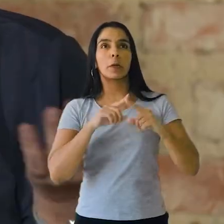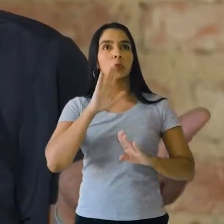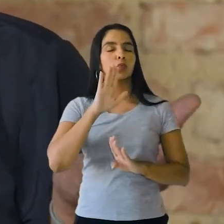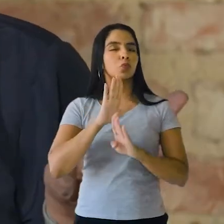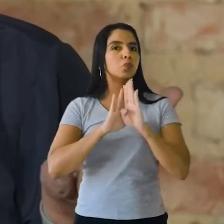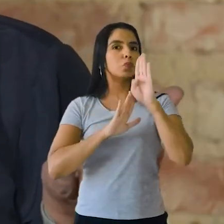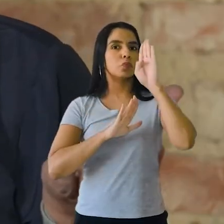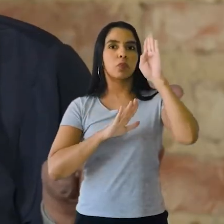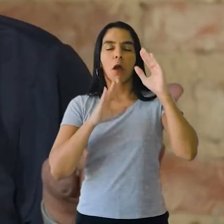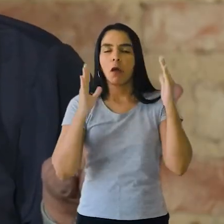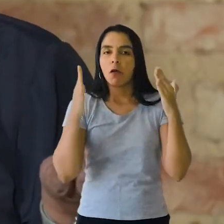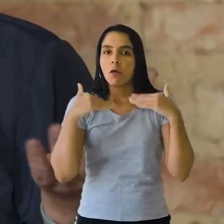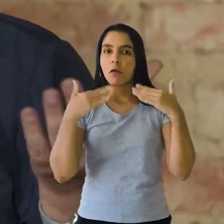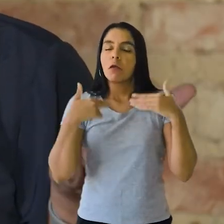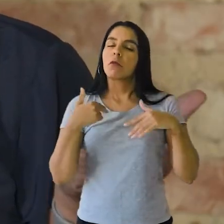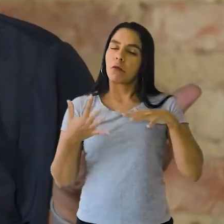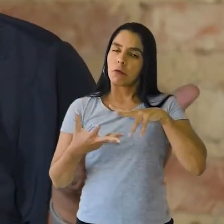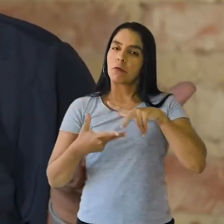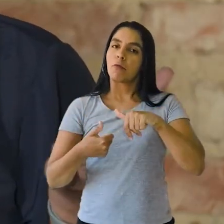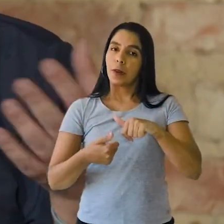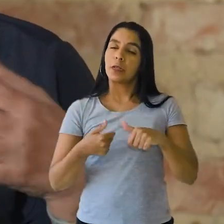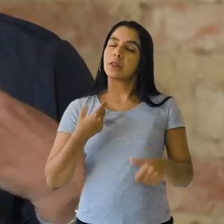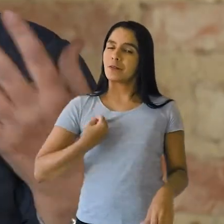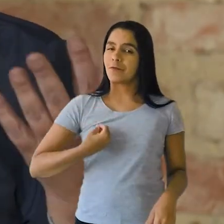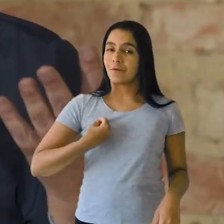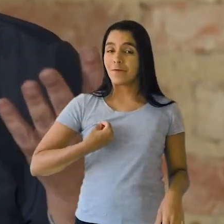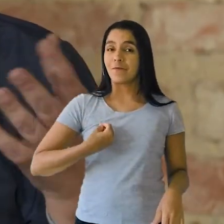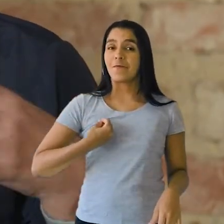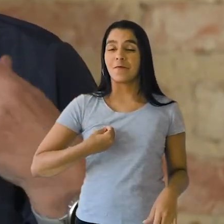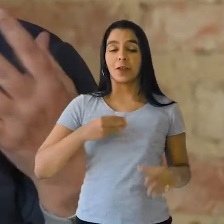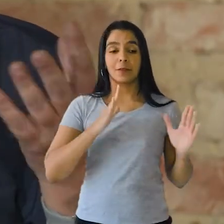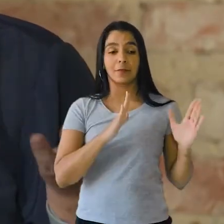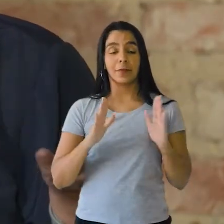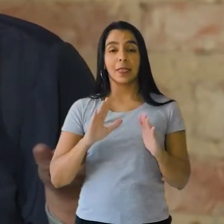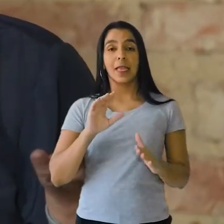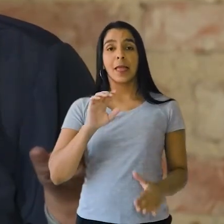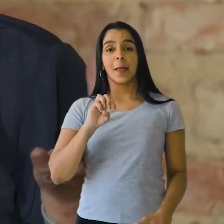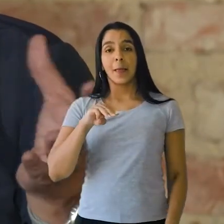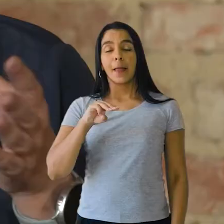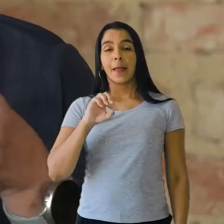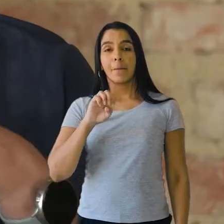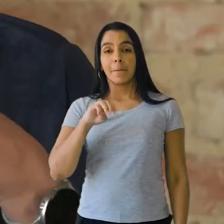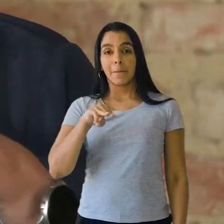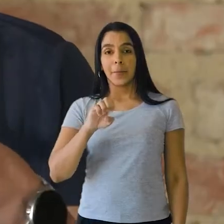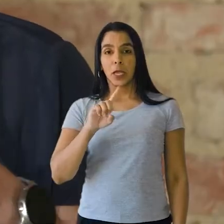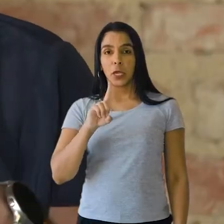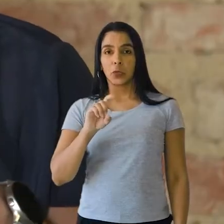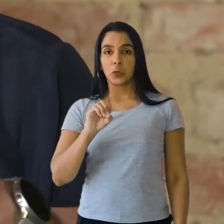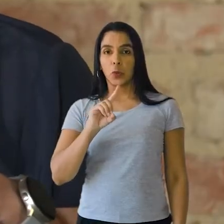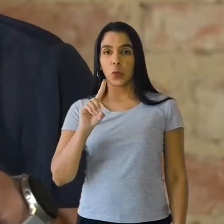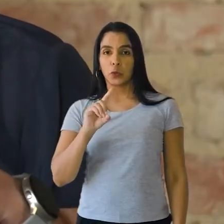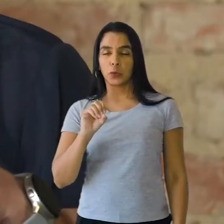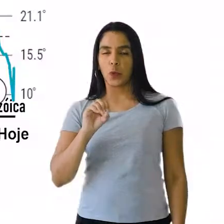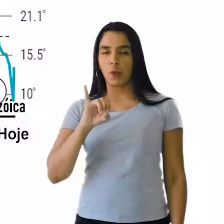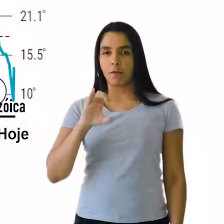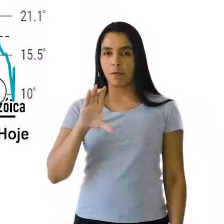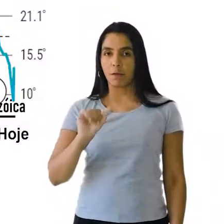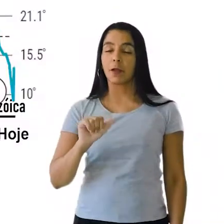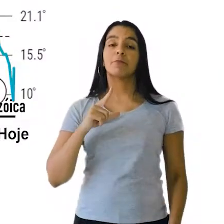então, com altas temperaturas que o planeta vivenciou durante grande parte da era